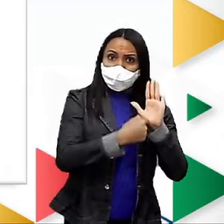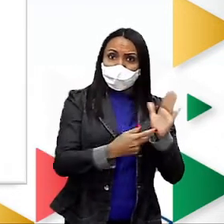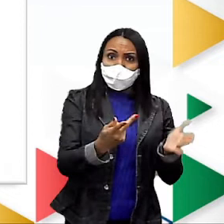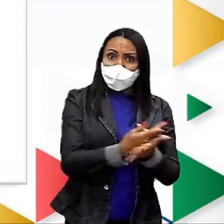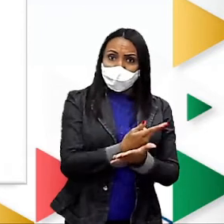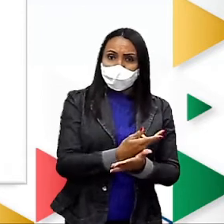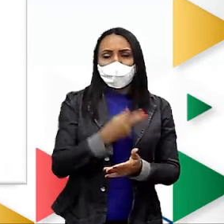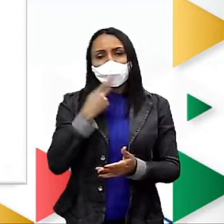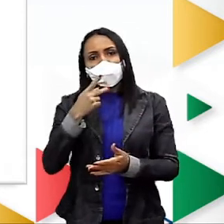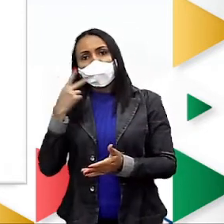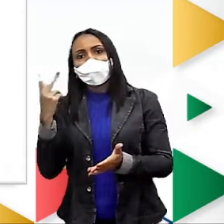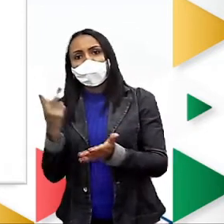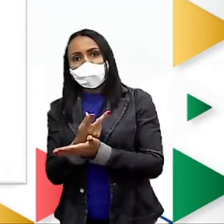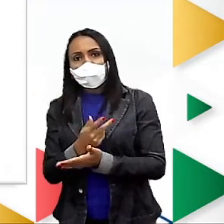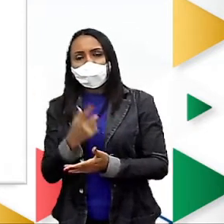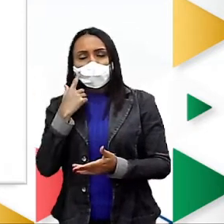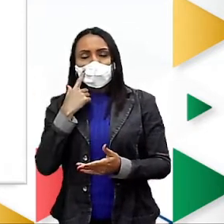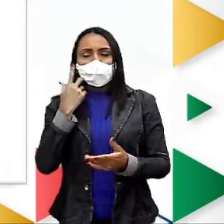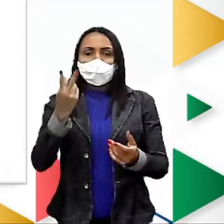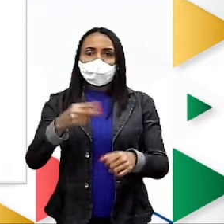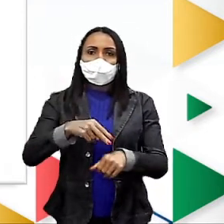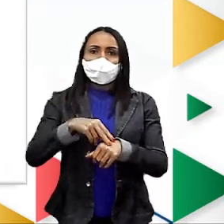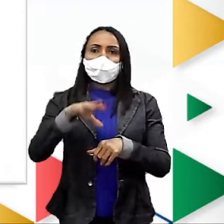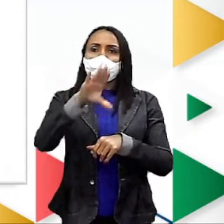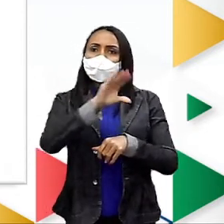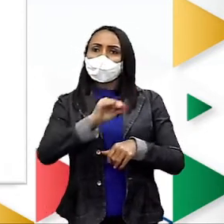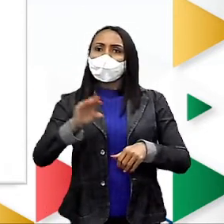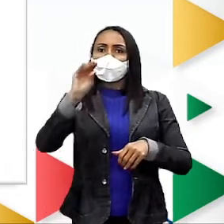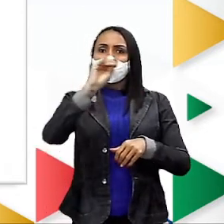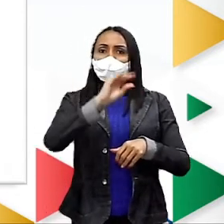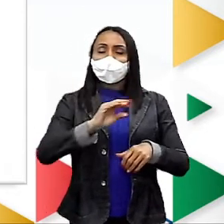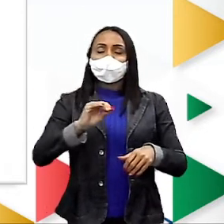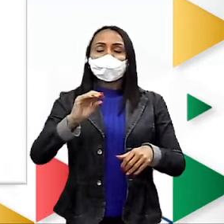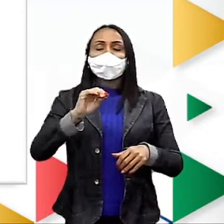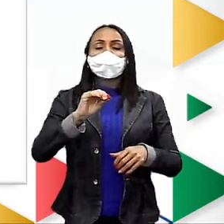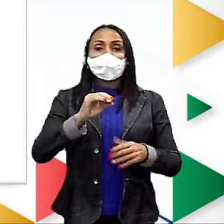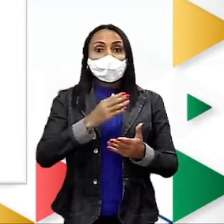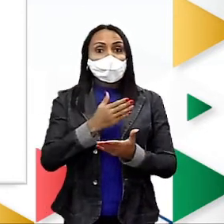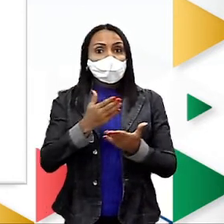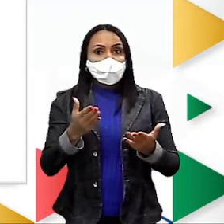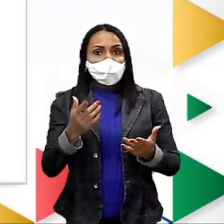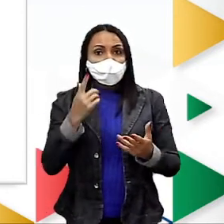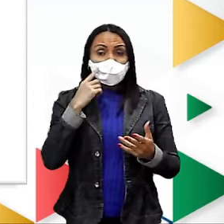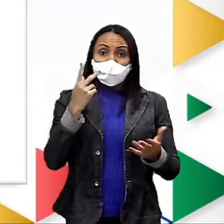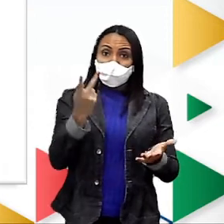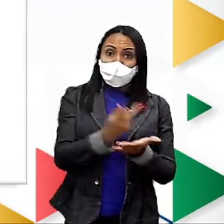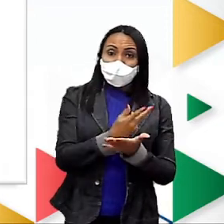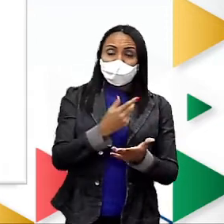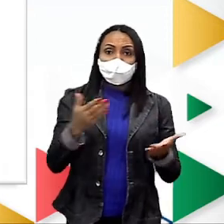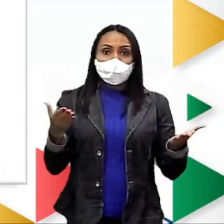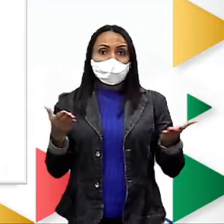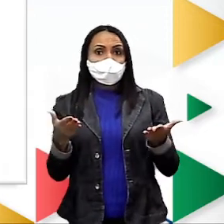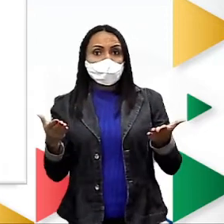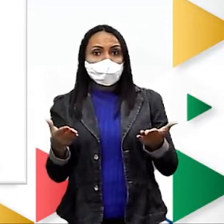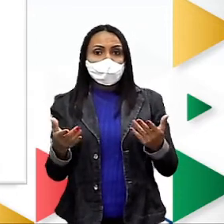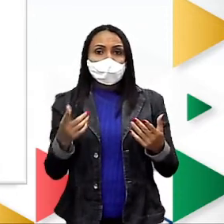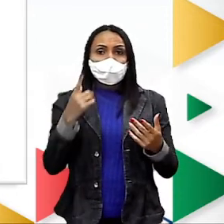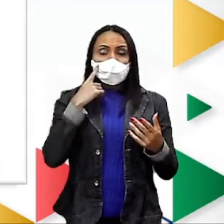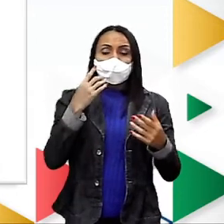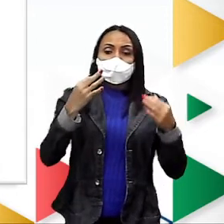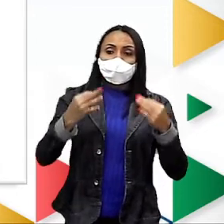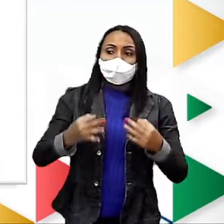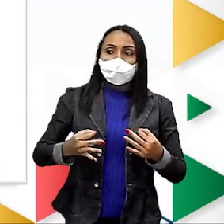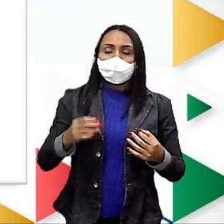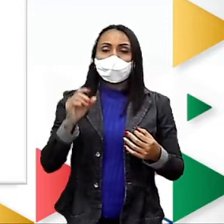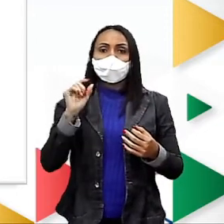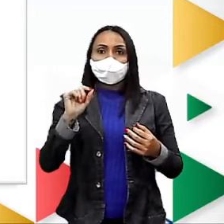errado. Durante uma fala, os erros gramaticais, lembrar que falar errado aqui, estamos falando justamente